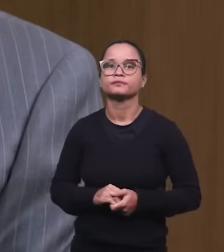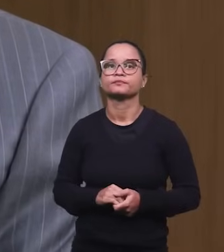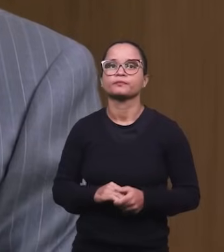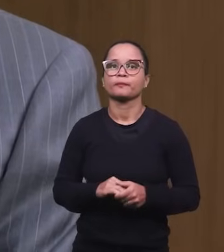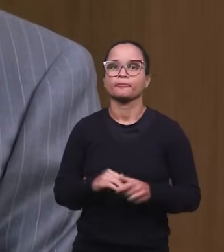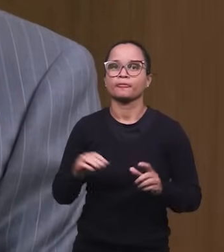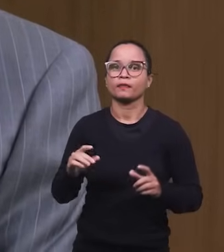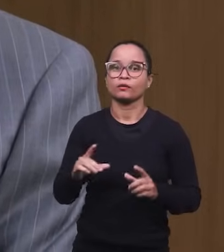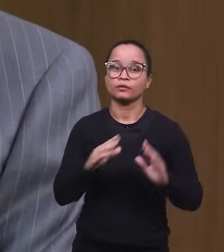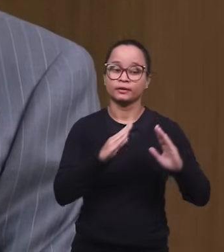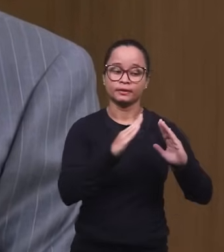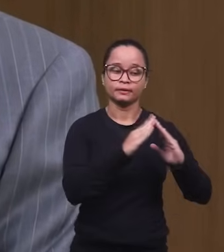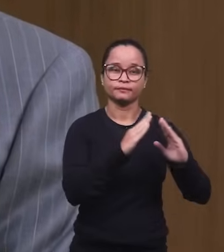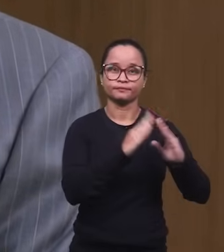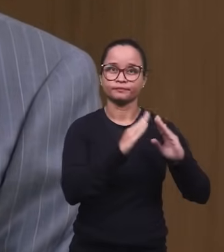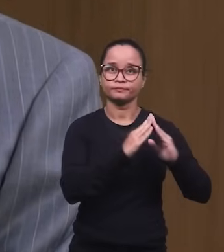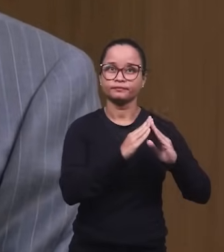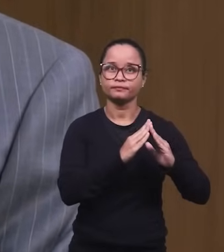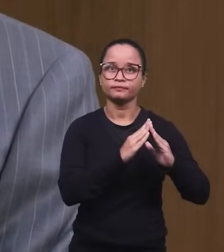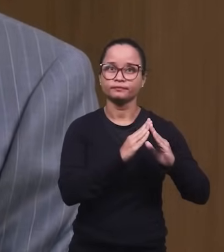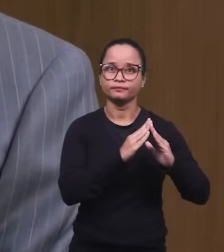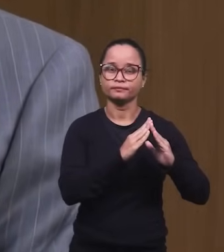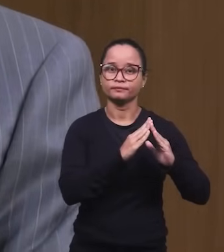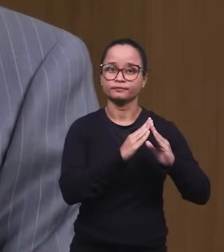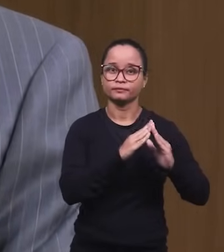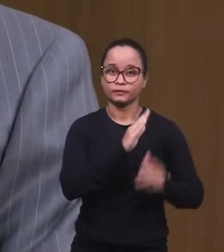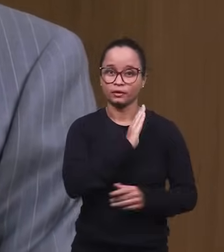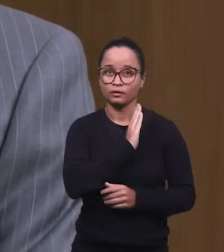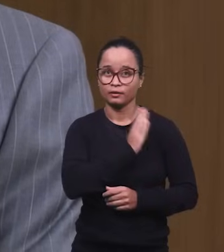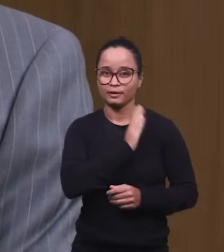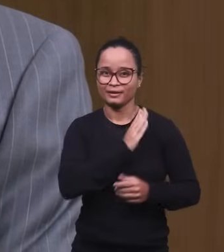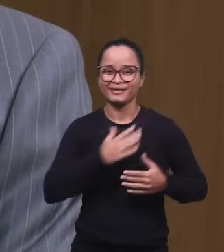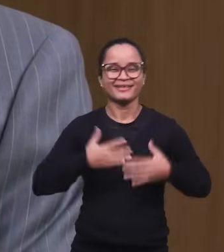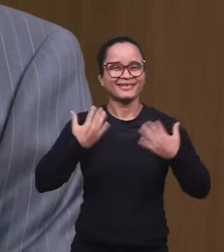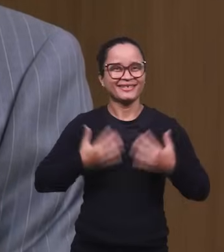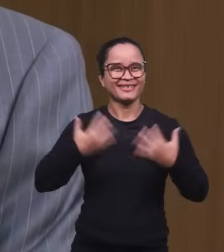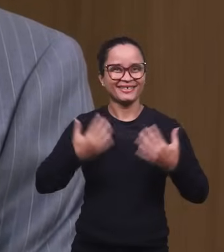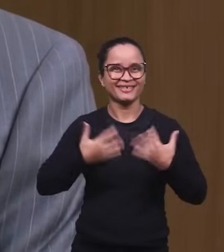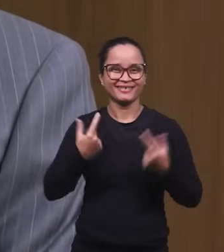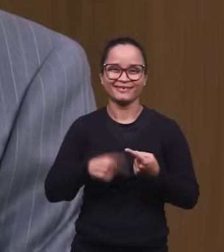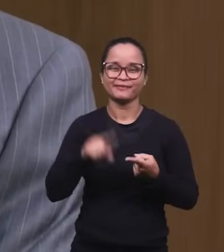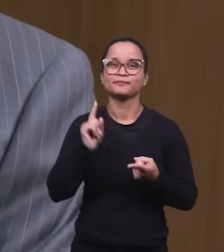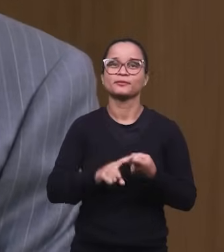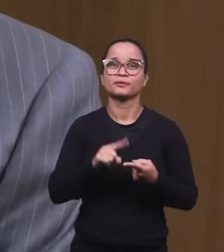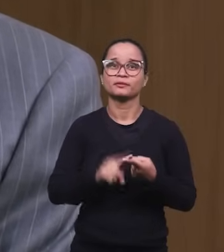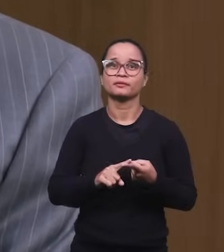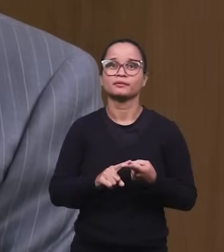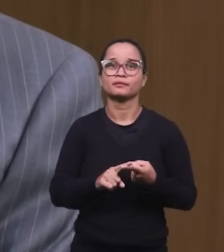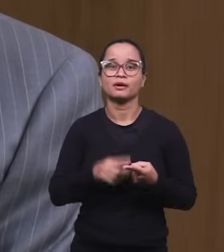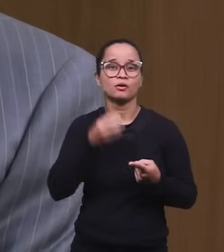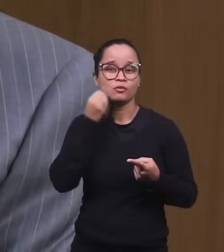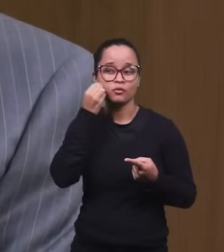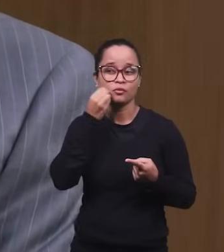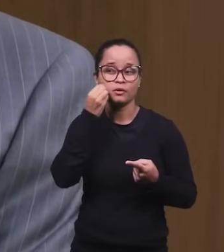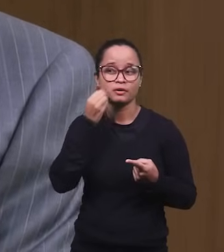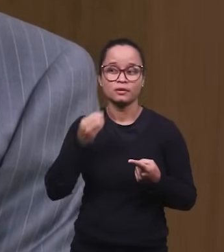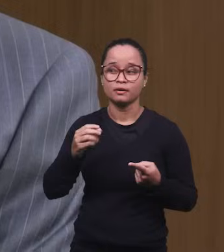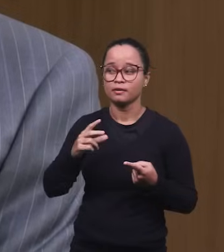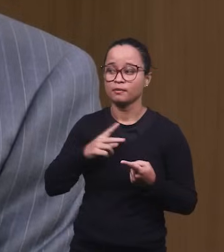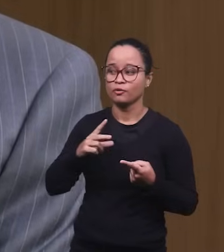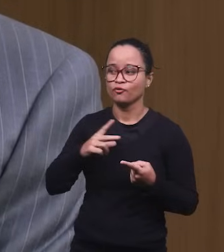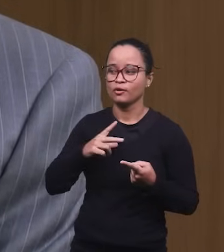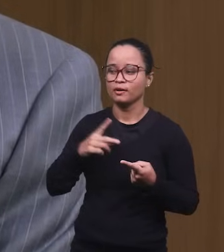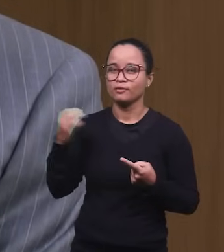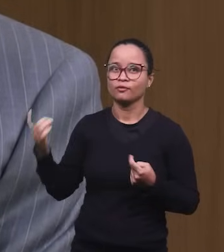bem. Quando ela chega em casa, ela imagina o coração de alegria dela. Primeiro, ela teve uma